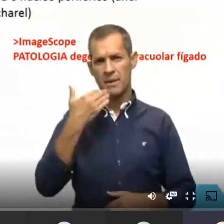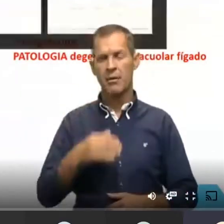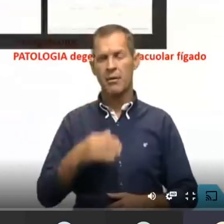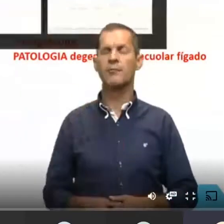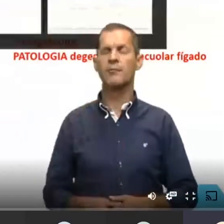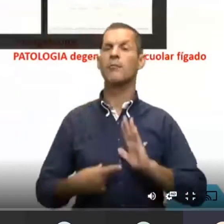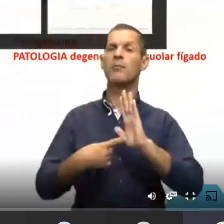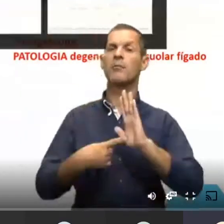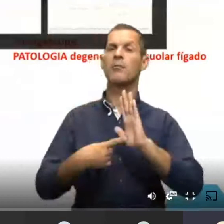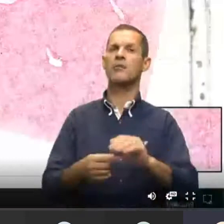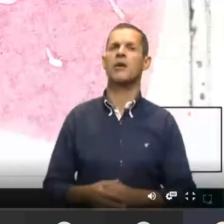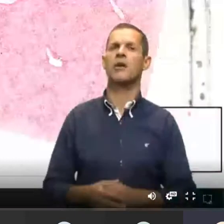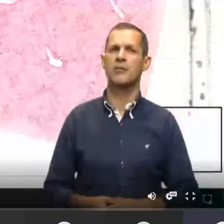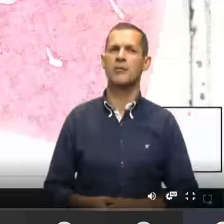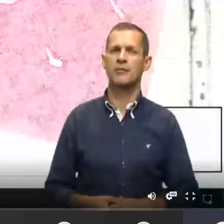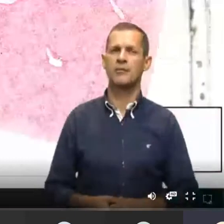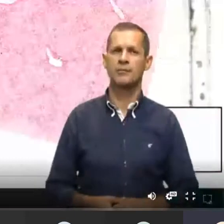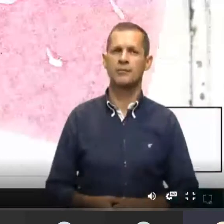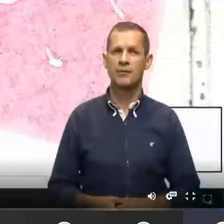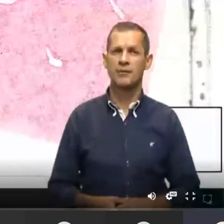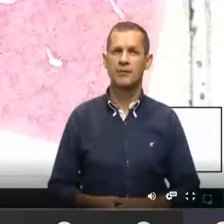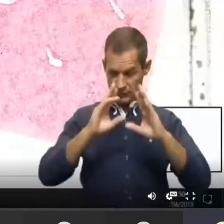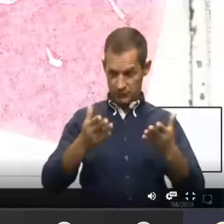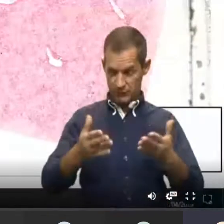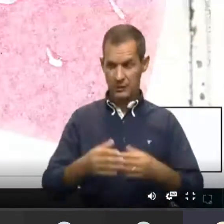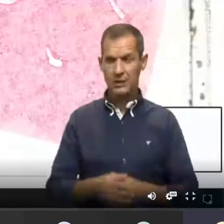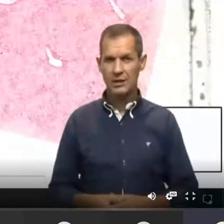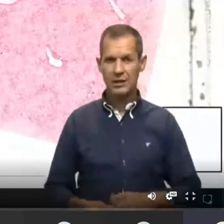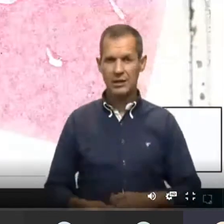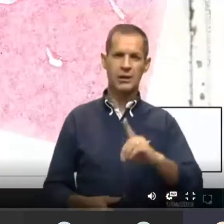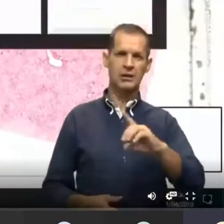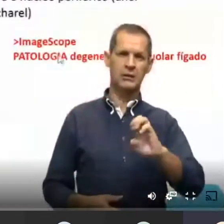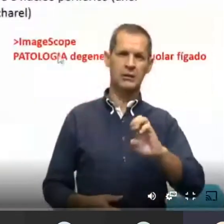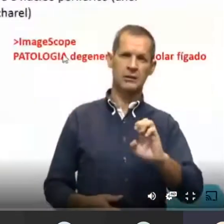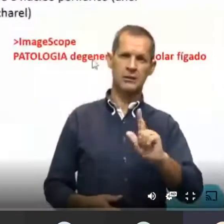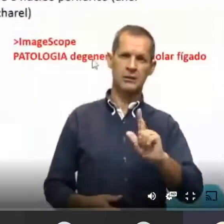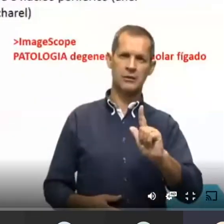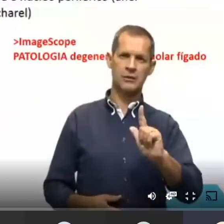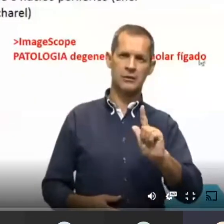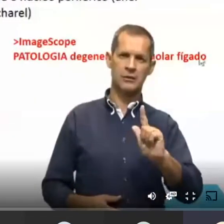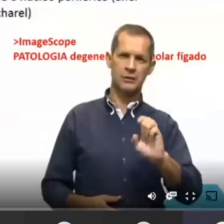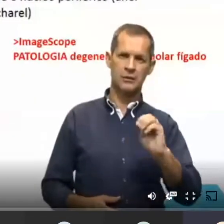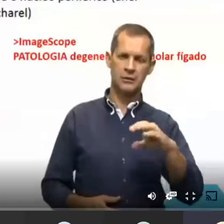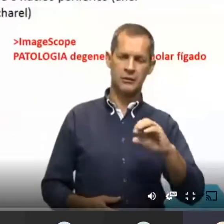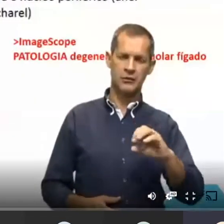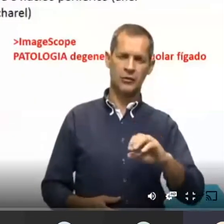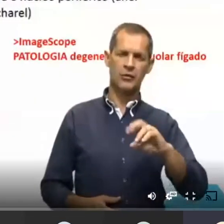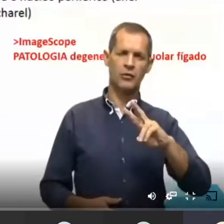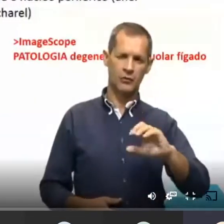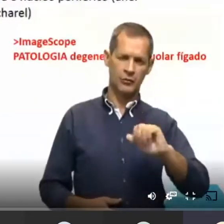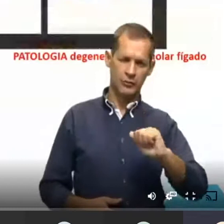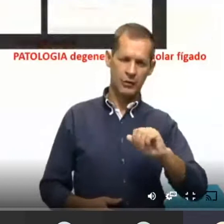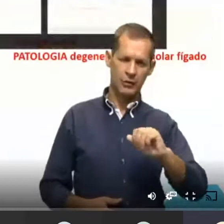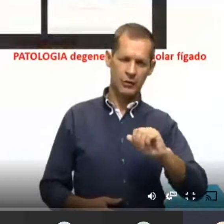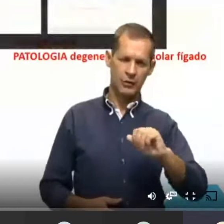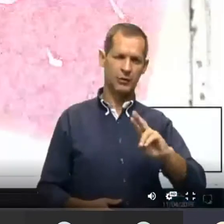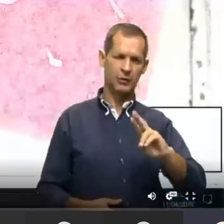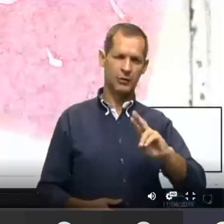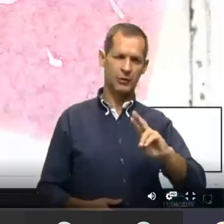abrir nossa lâmina no Imagescope? Então, vamos lá. Degeneração vacuolar do fígado, ok? Chama a lâmina, está